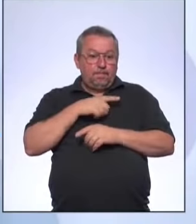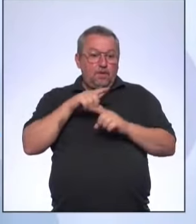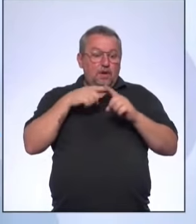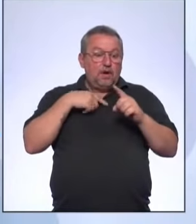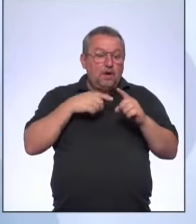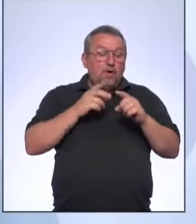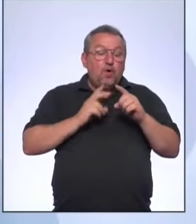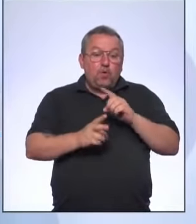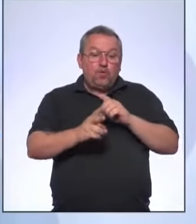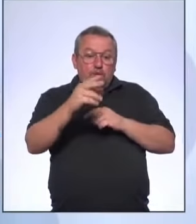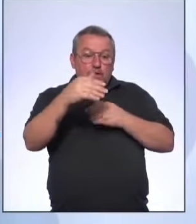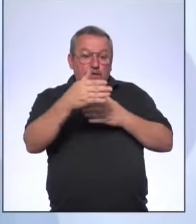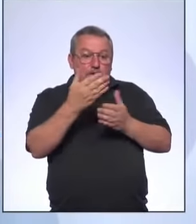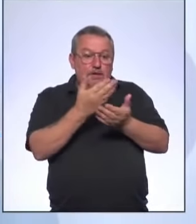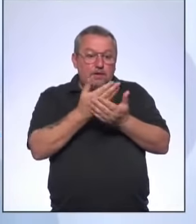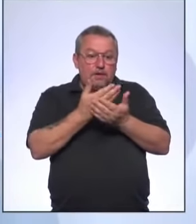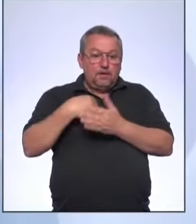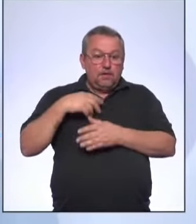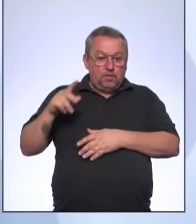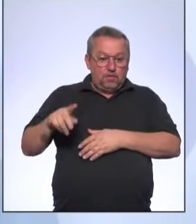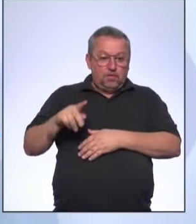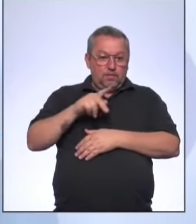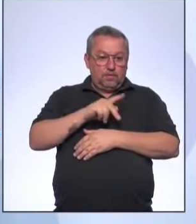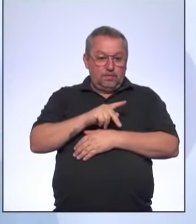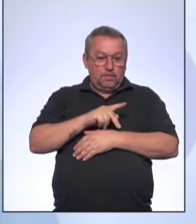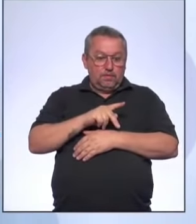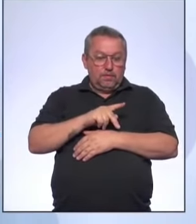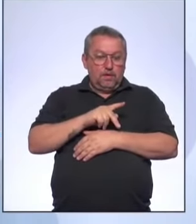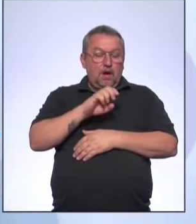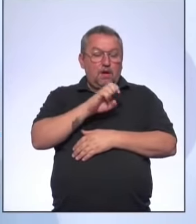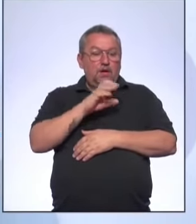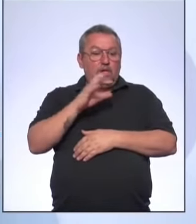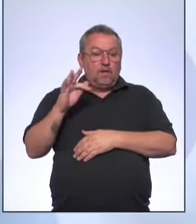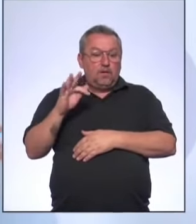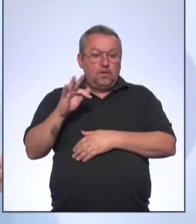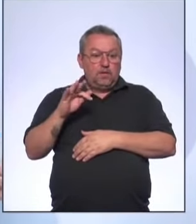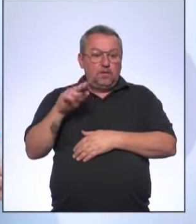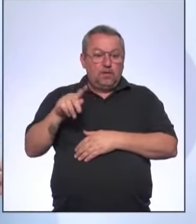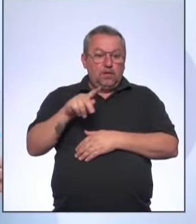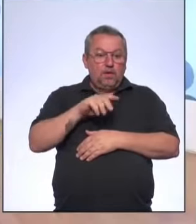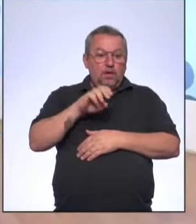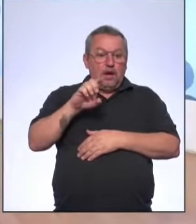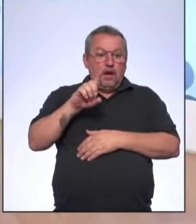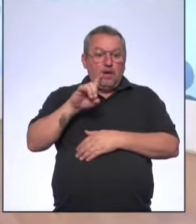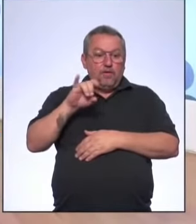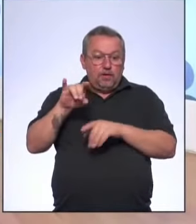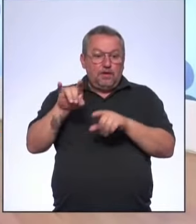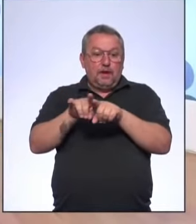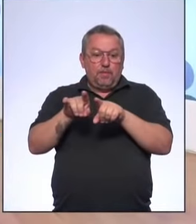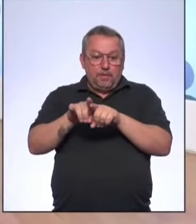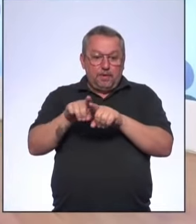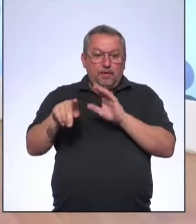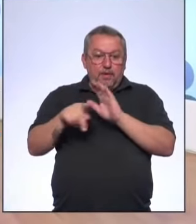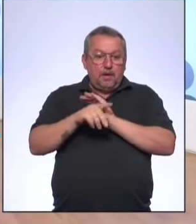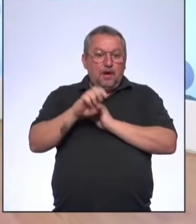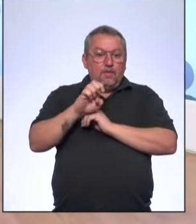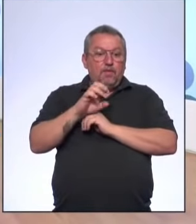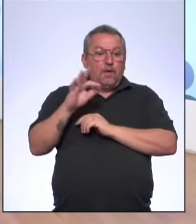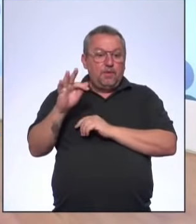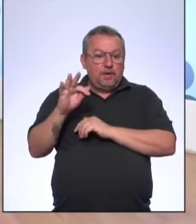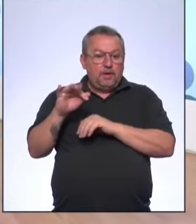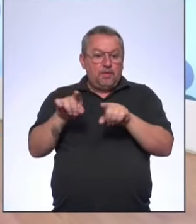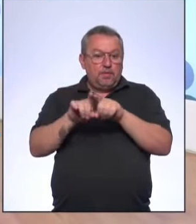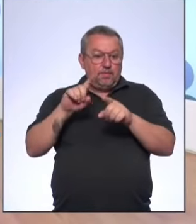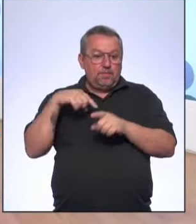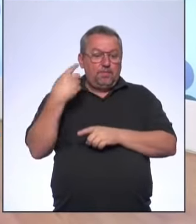extensão da sala de aula eu sou teacher eu sou professora do ensino fundamental o professor edson também é do fundamental